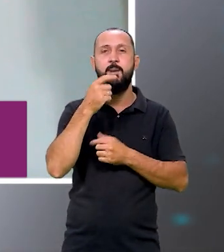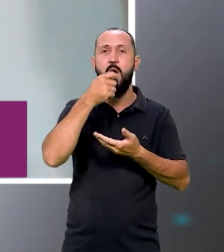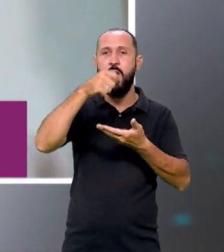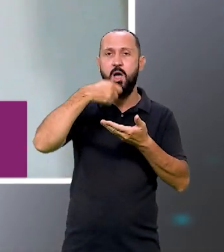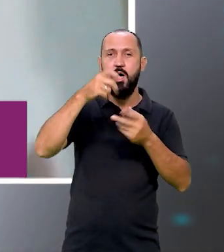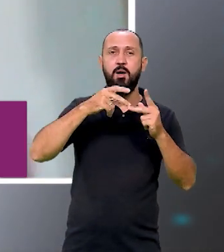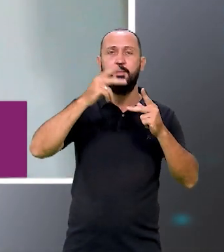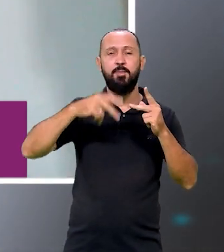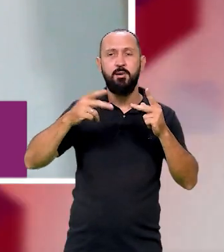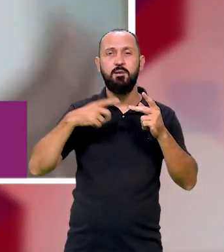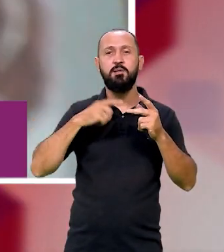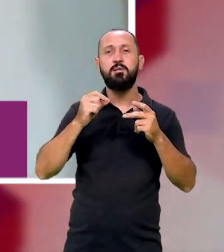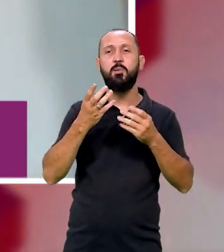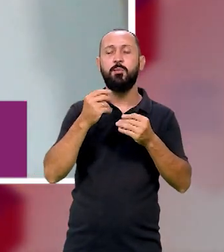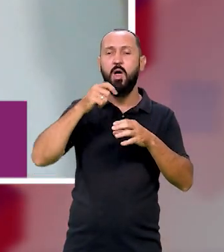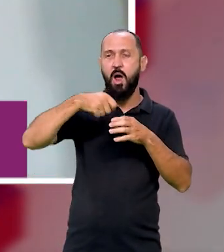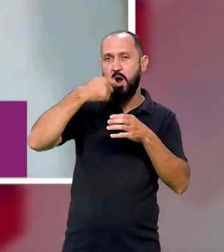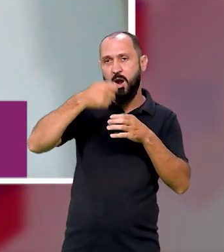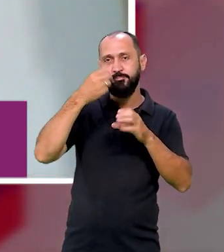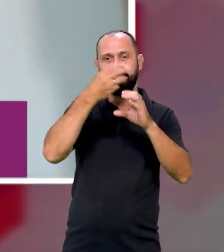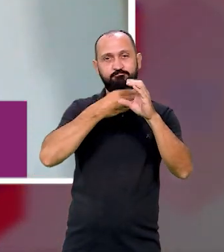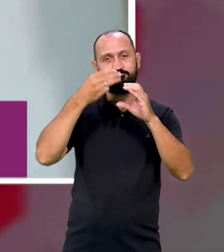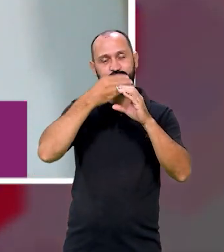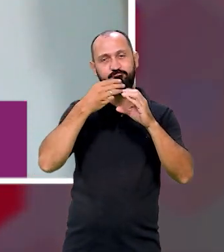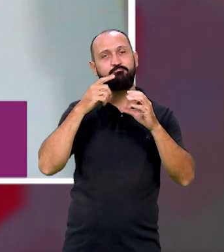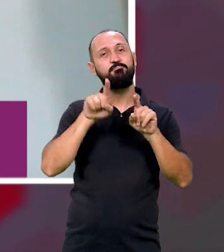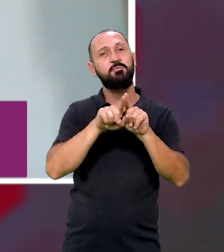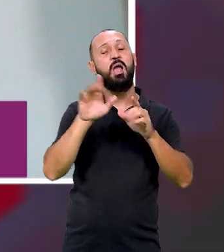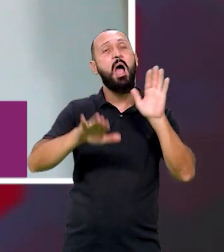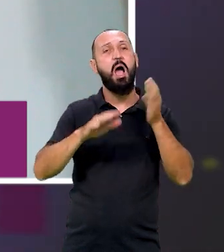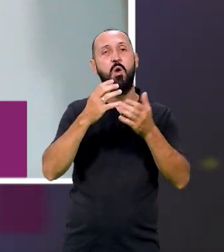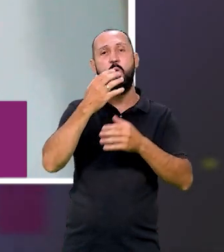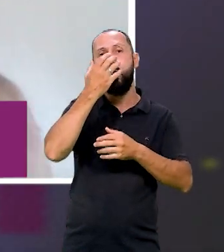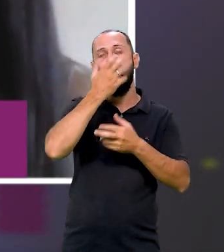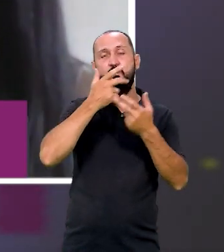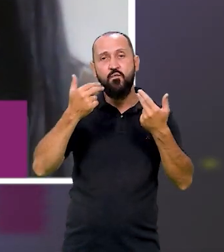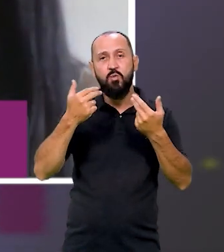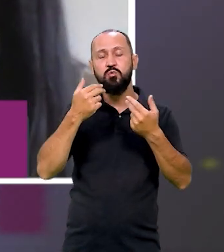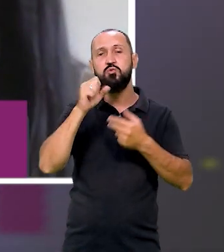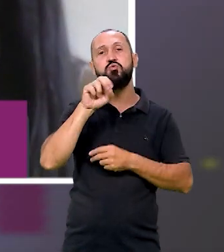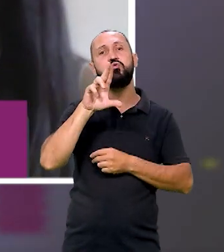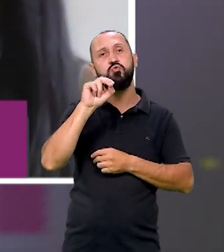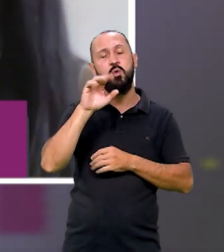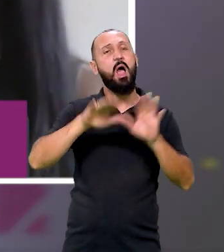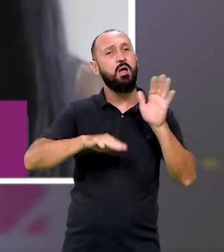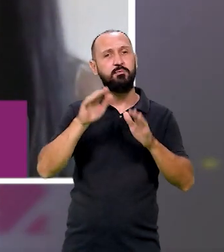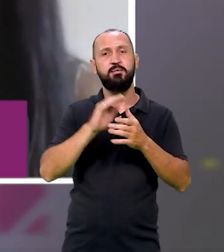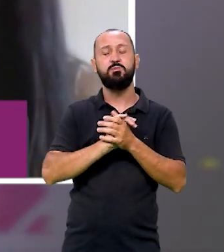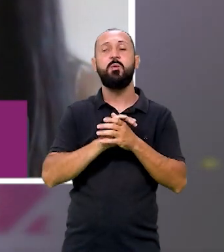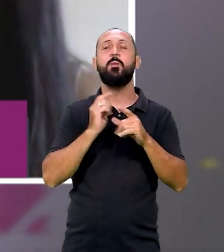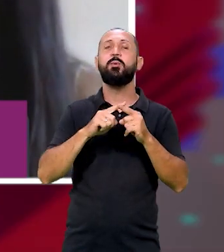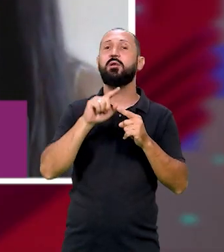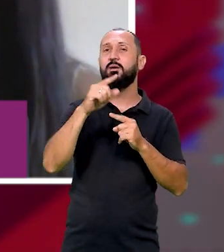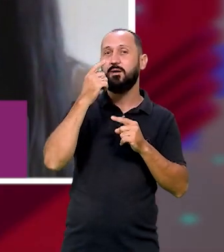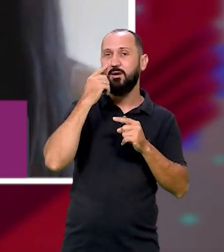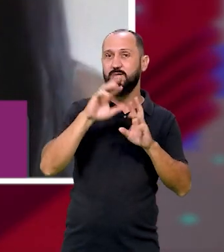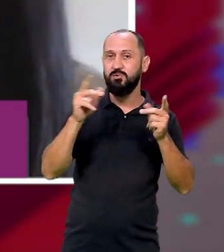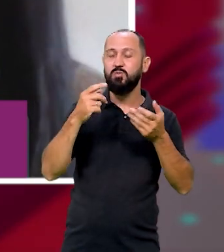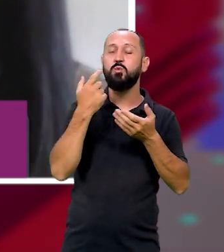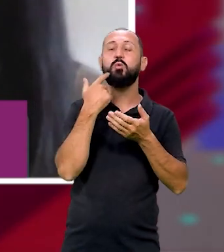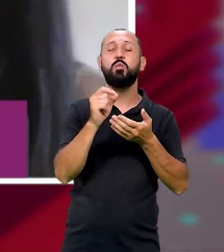inteiro, um monte de quantidade de pão, toma refrigerante, come bolo, né? É errado comer isso? De